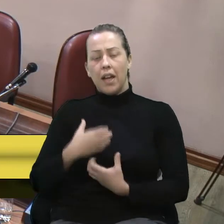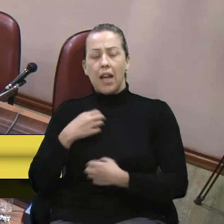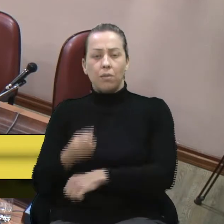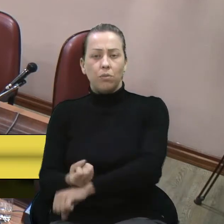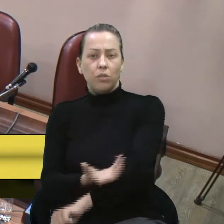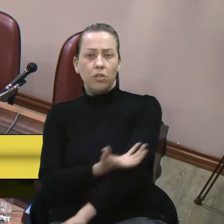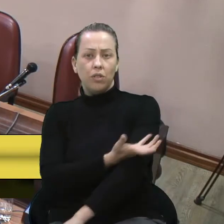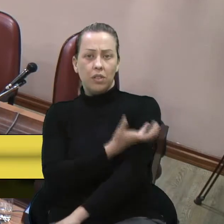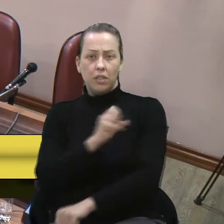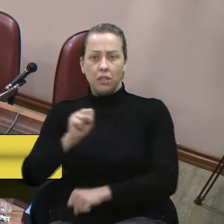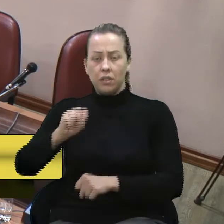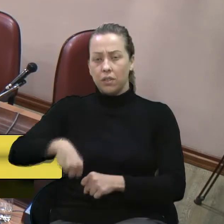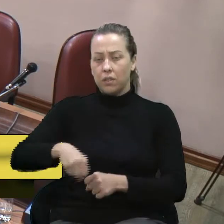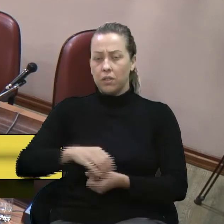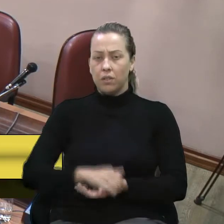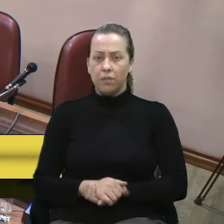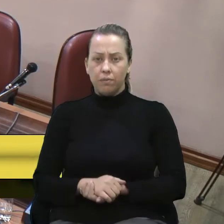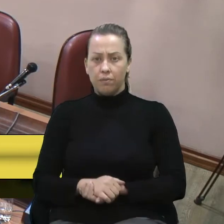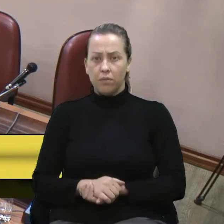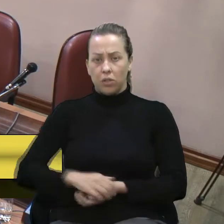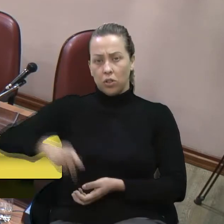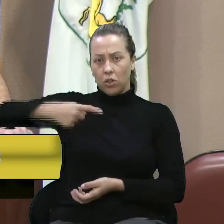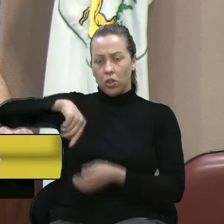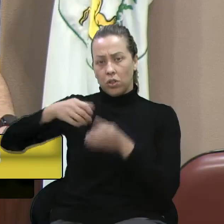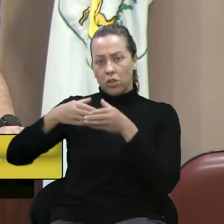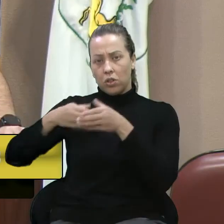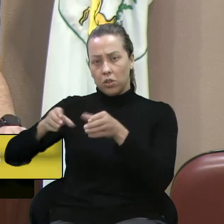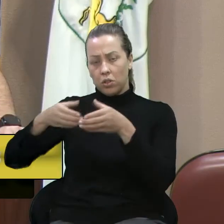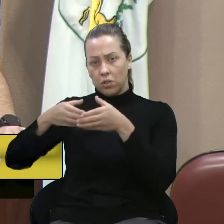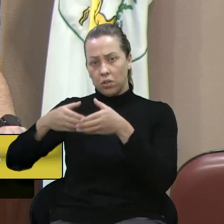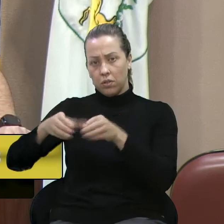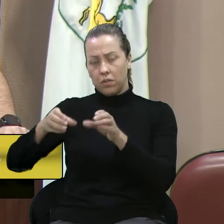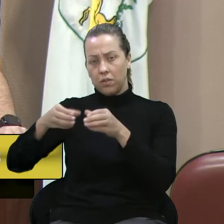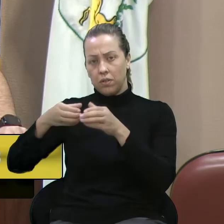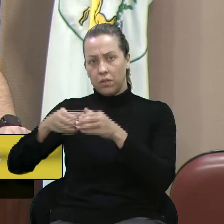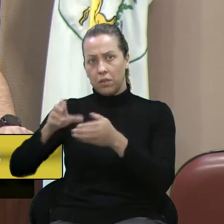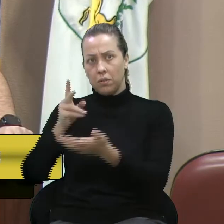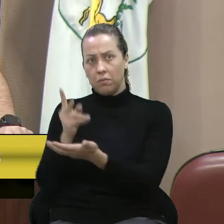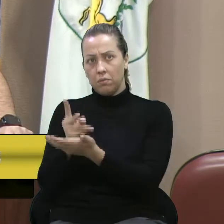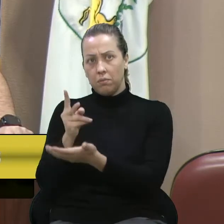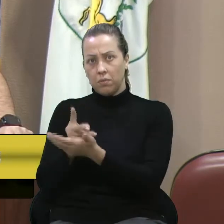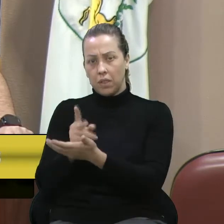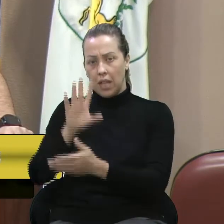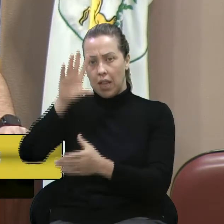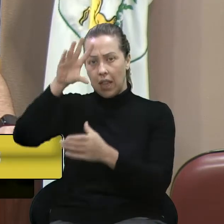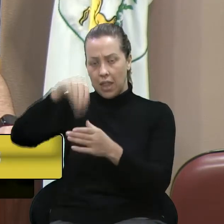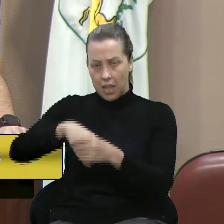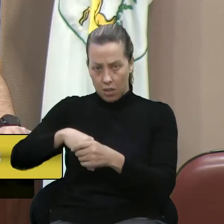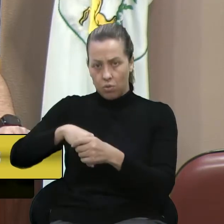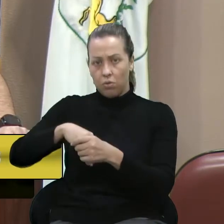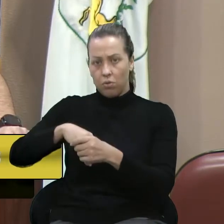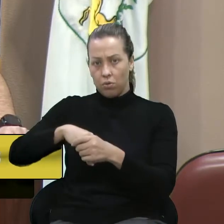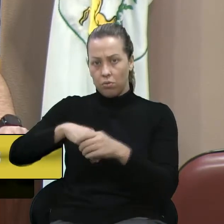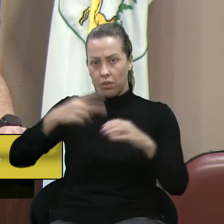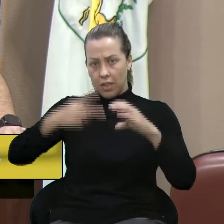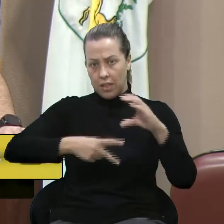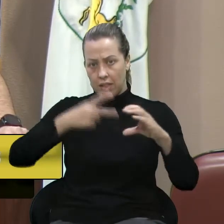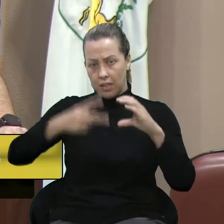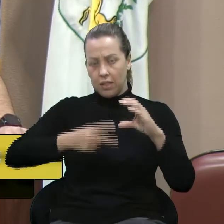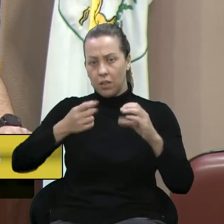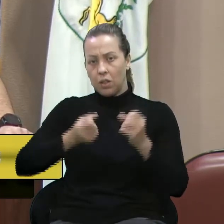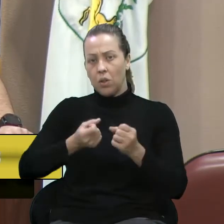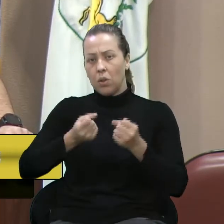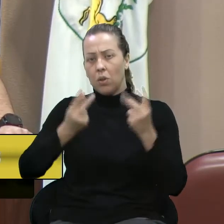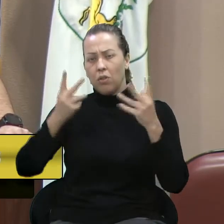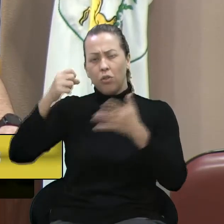sim, porque nós que convivemos com ele aqui dentro da casa, o quanto ele